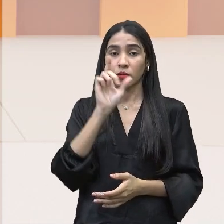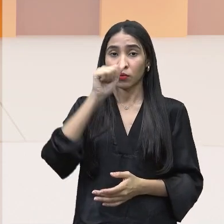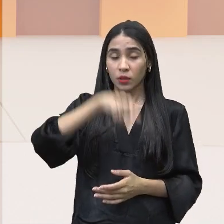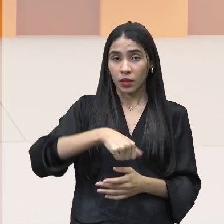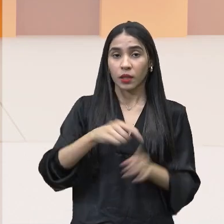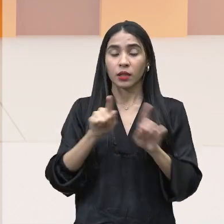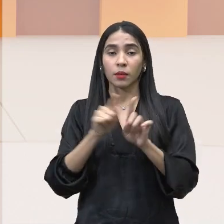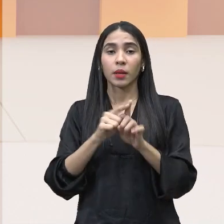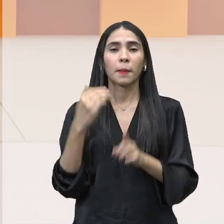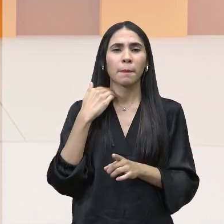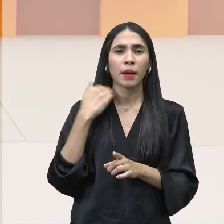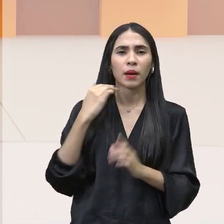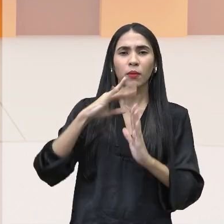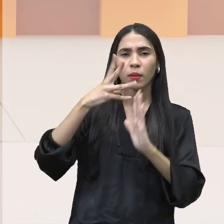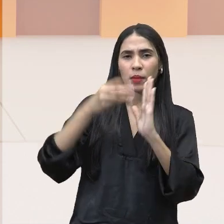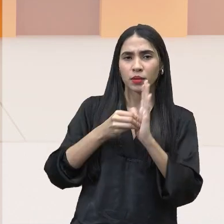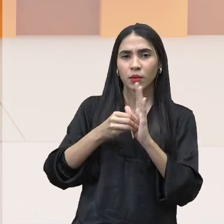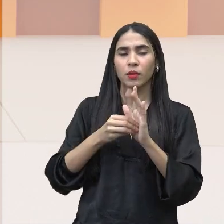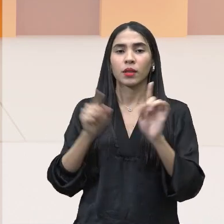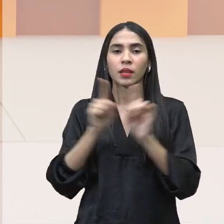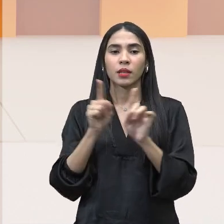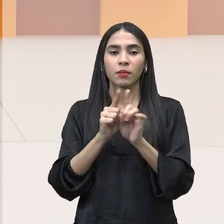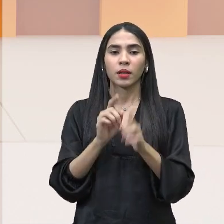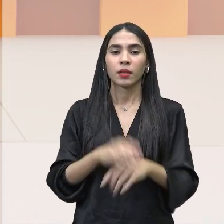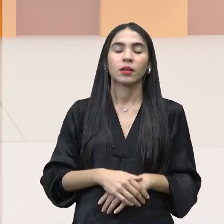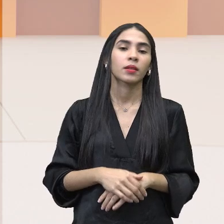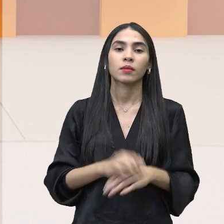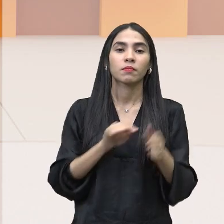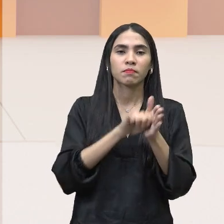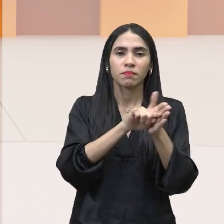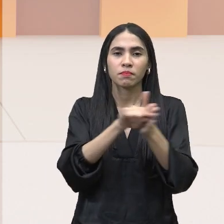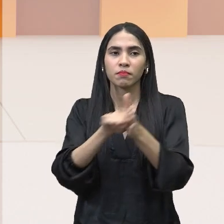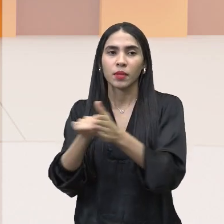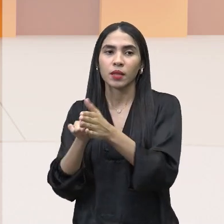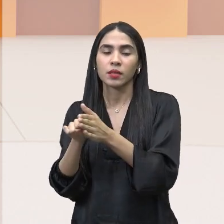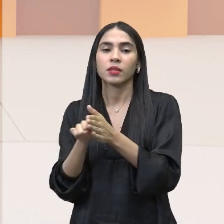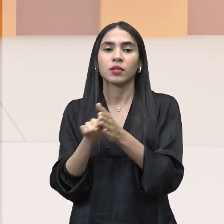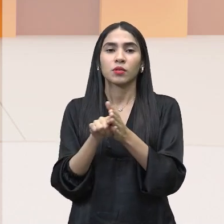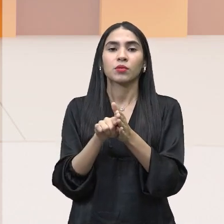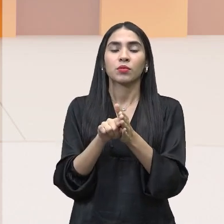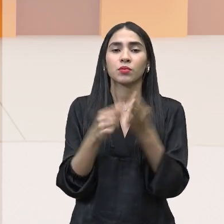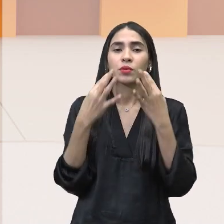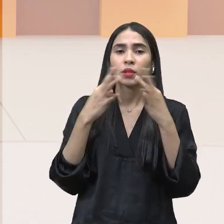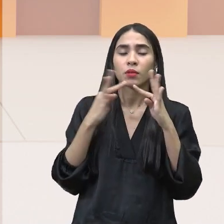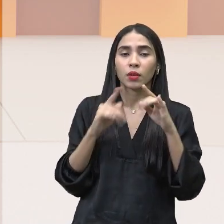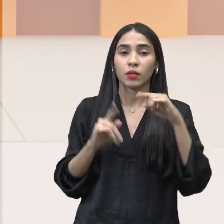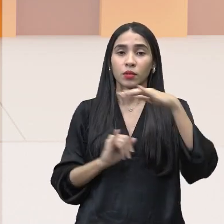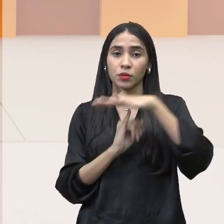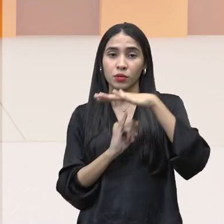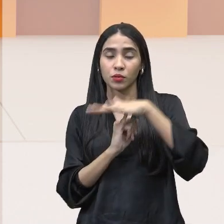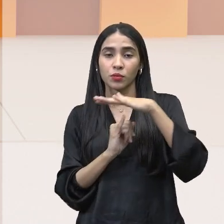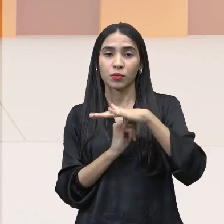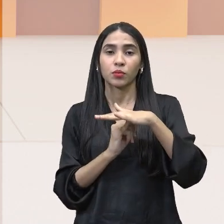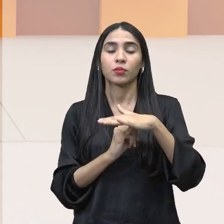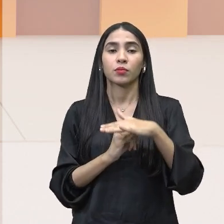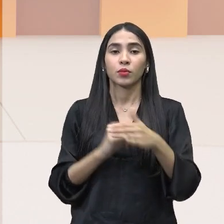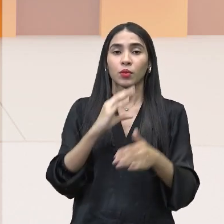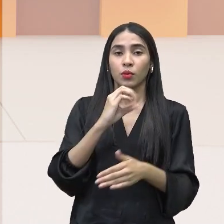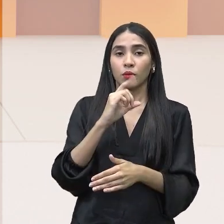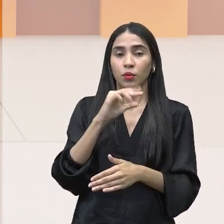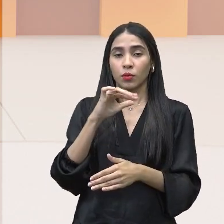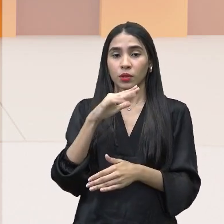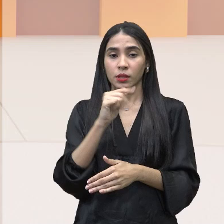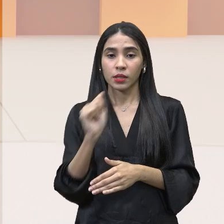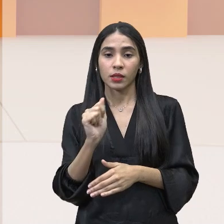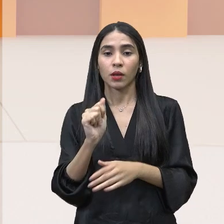Amazônia, a Companhia de Pesquisa de Recursos Minerais e o Instituto Nacional de Colonização e Reforma